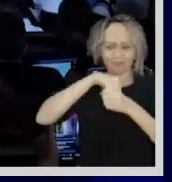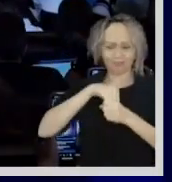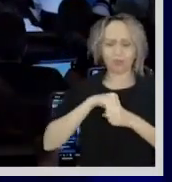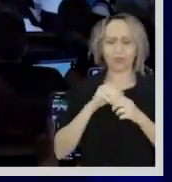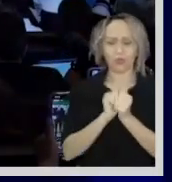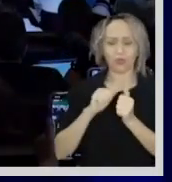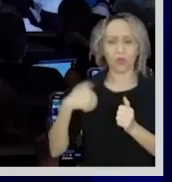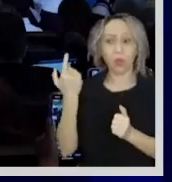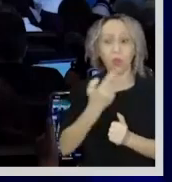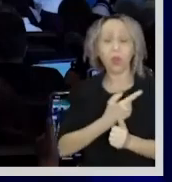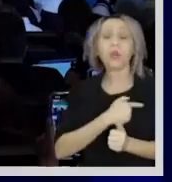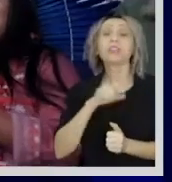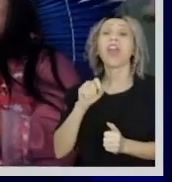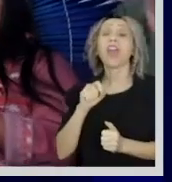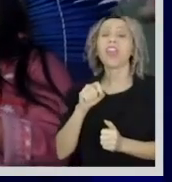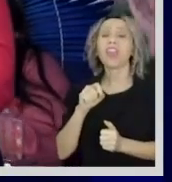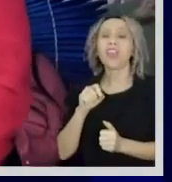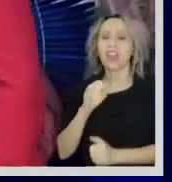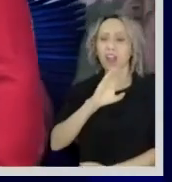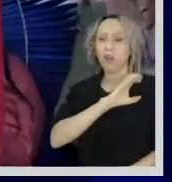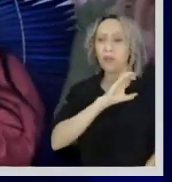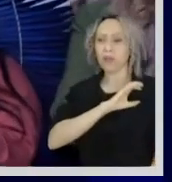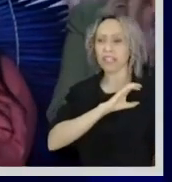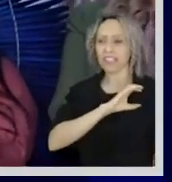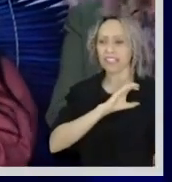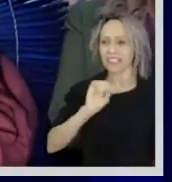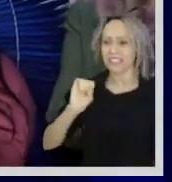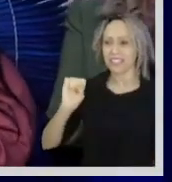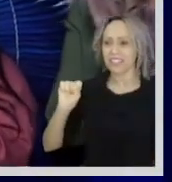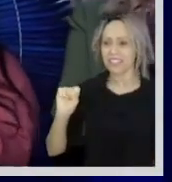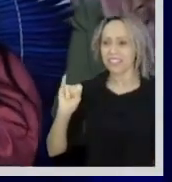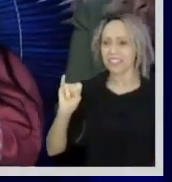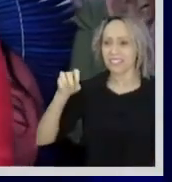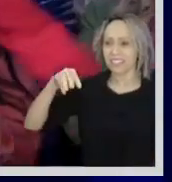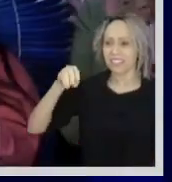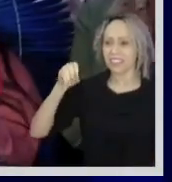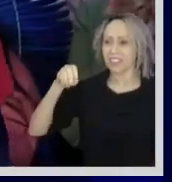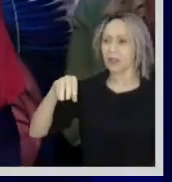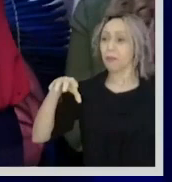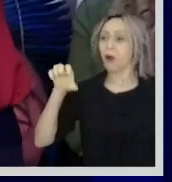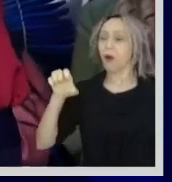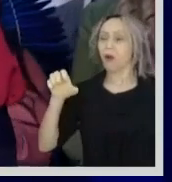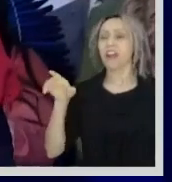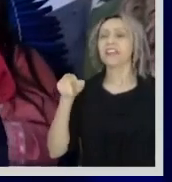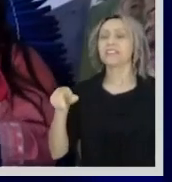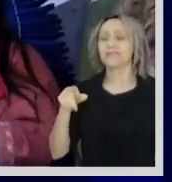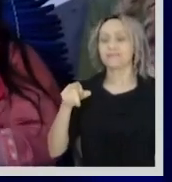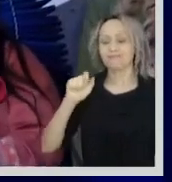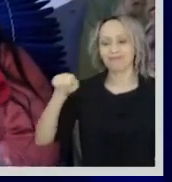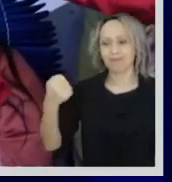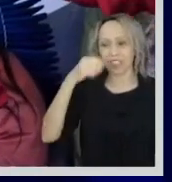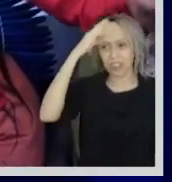governo vai ter agora, com a mudança na lei das estatais, mais de 500 cargos para nomear, Rodolfo, mais de 500, são mais